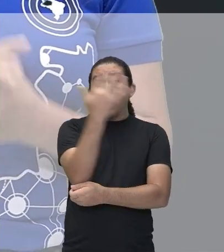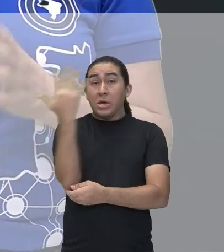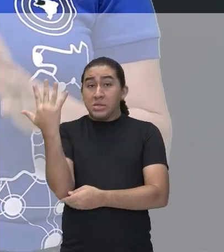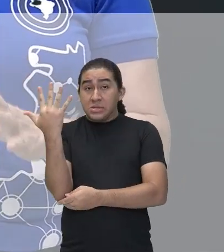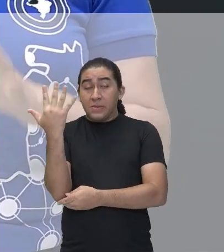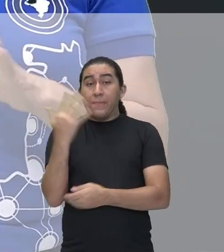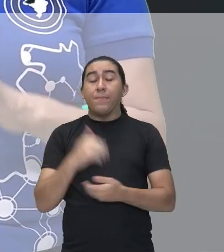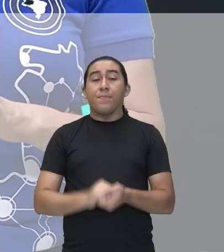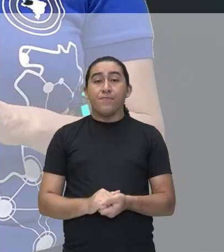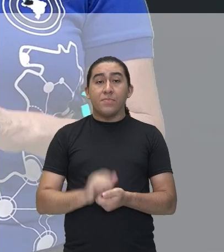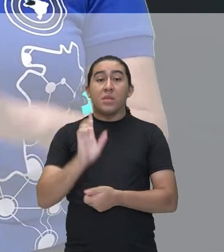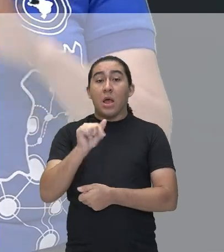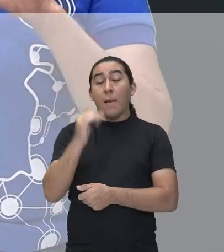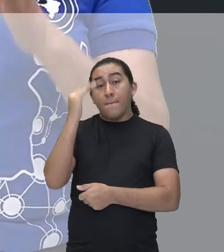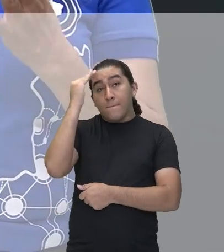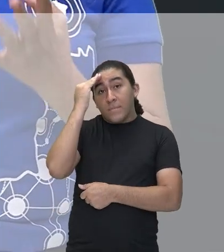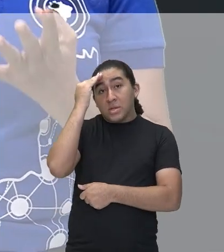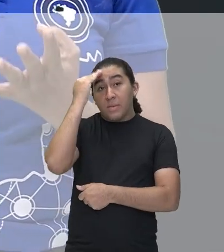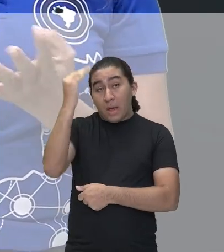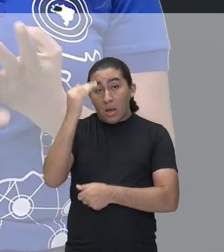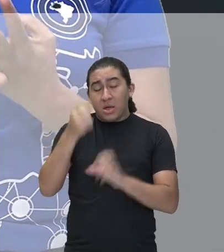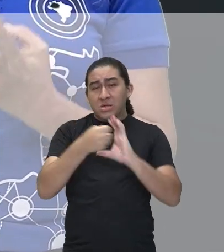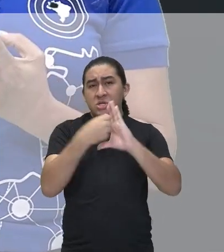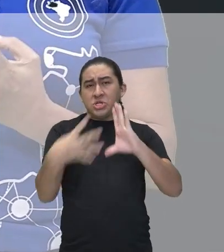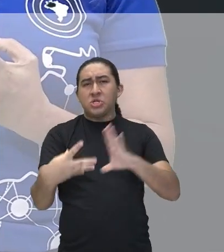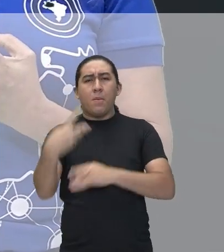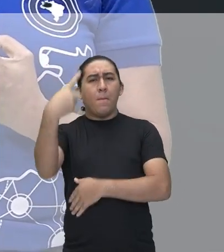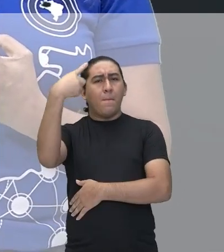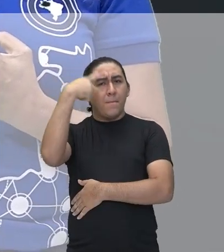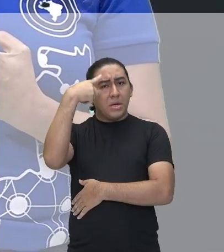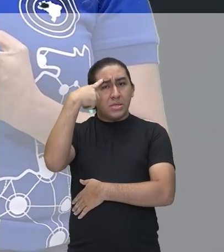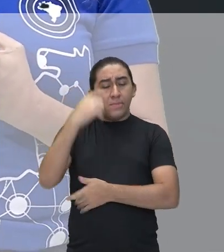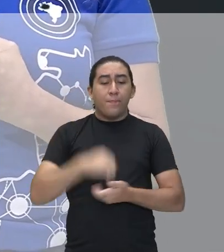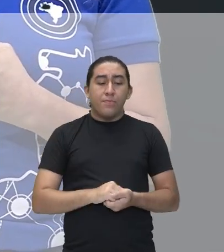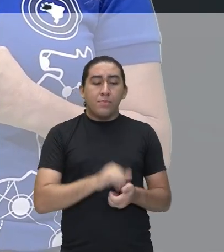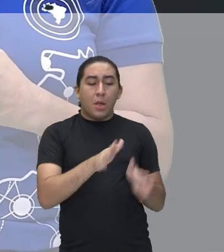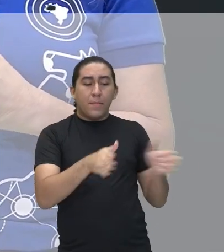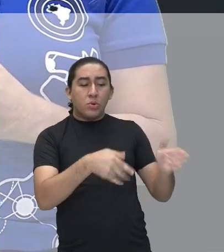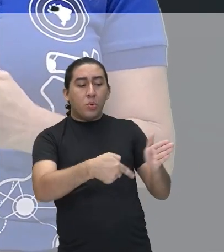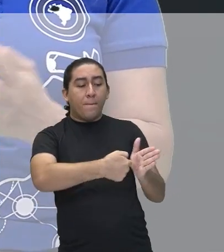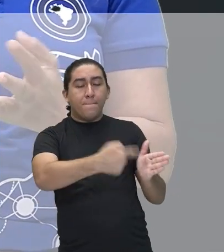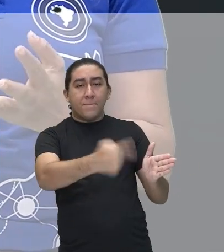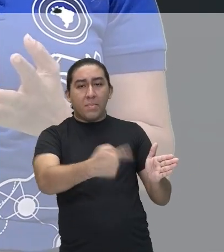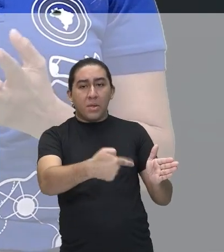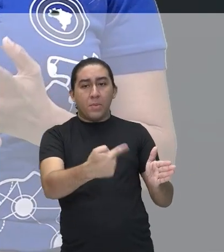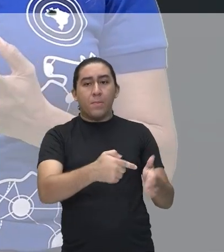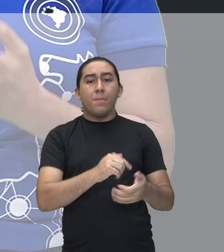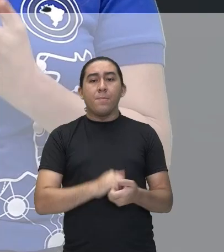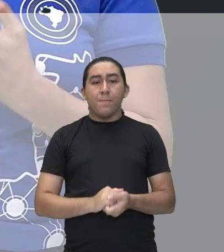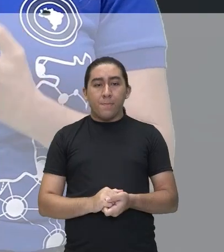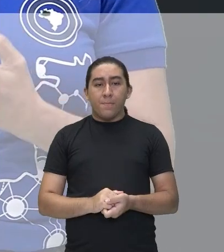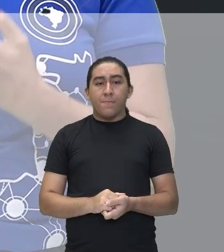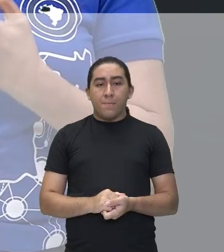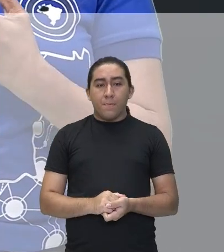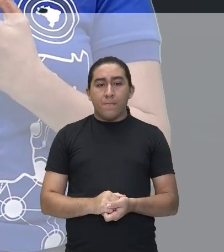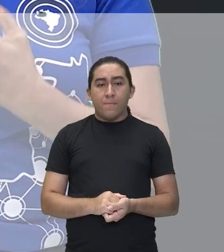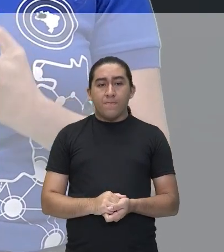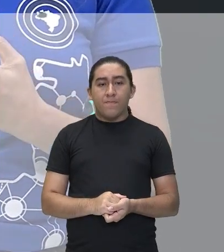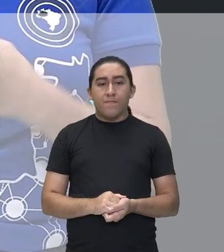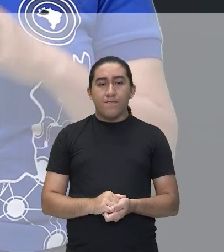suas principais características. Então, vamos pensar, na primeira geração, né, a gente tem essas